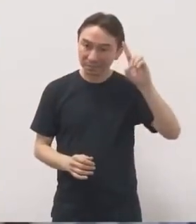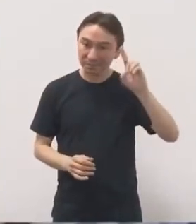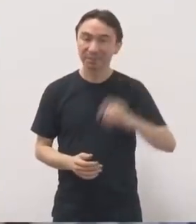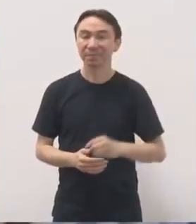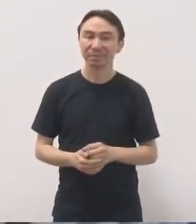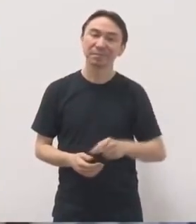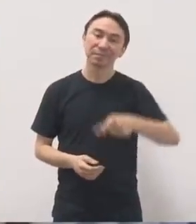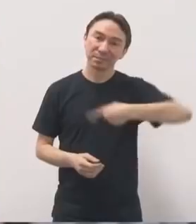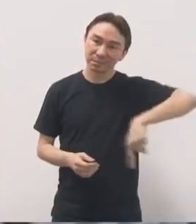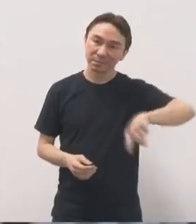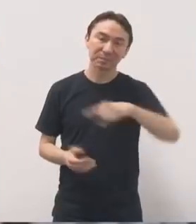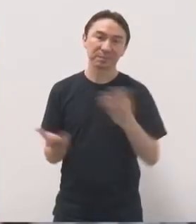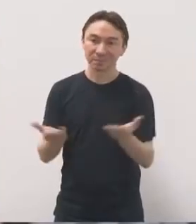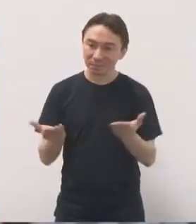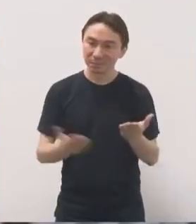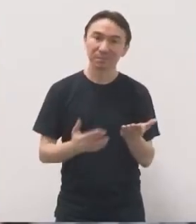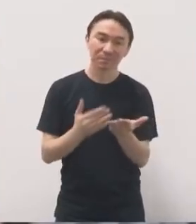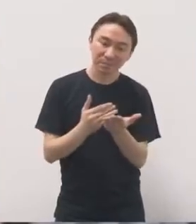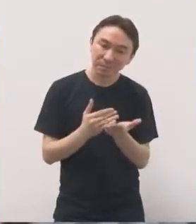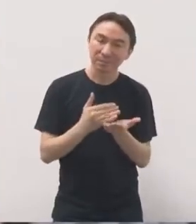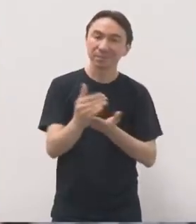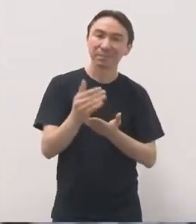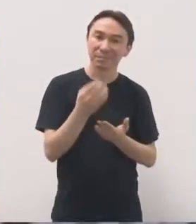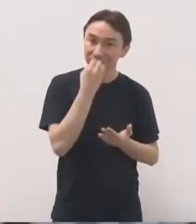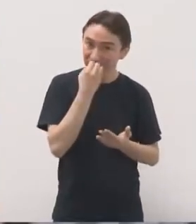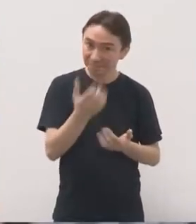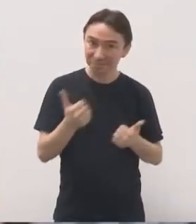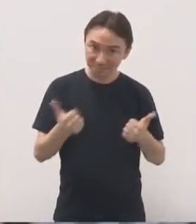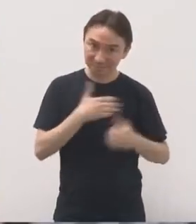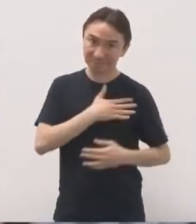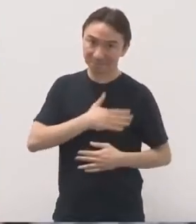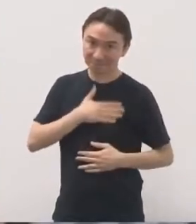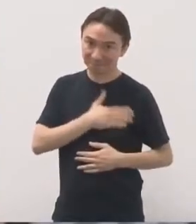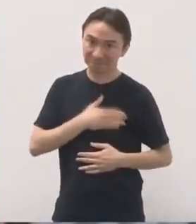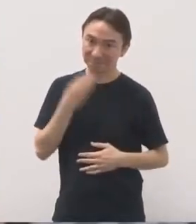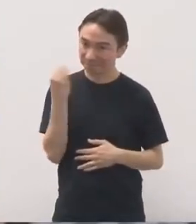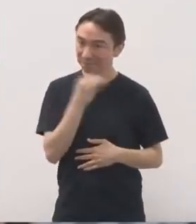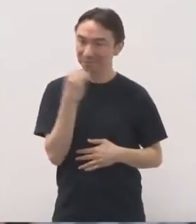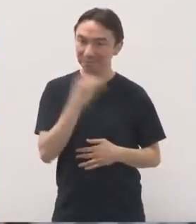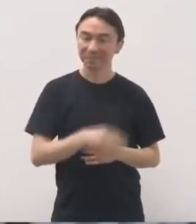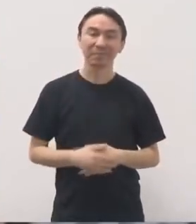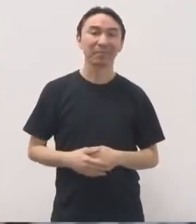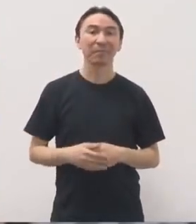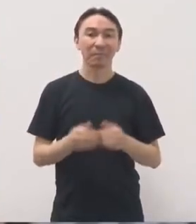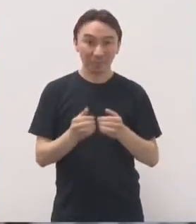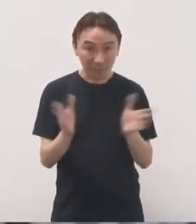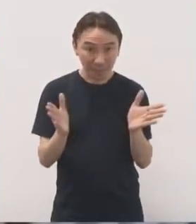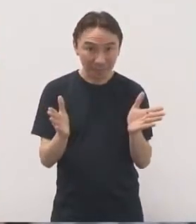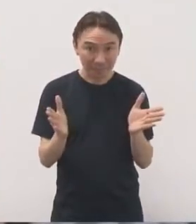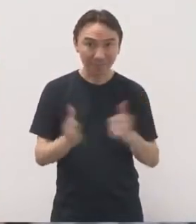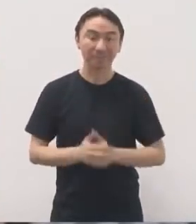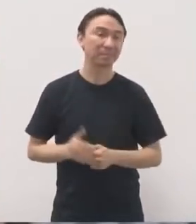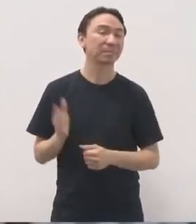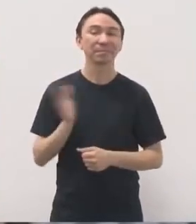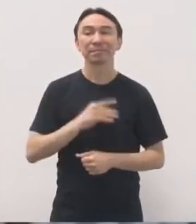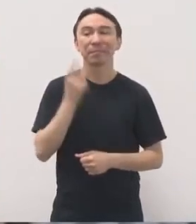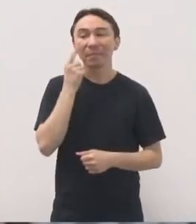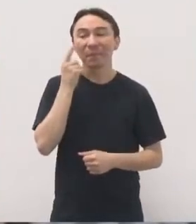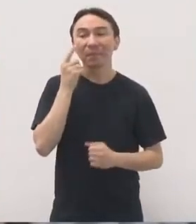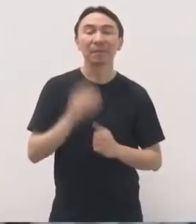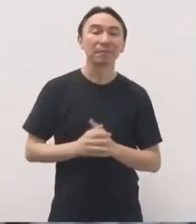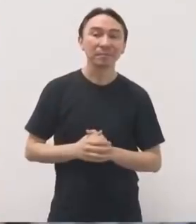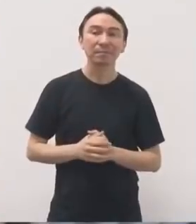né? É curto, mas que seja bastante proveitoso. Vamos começar, Ana? Vamos sim.